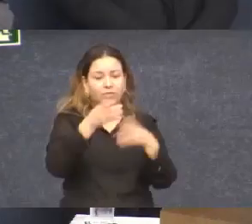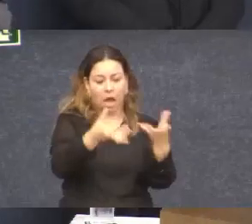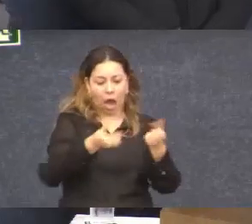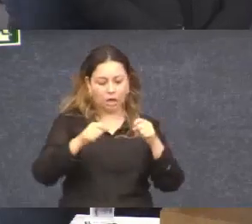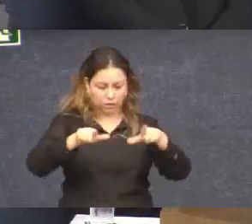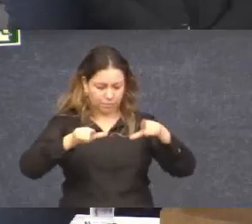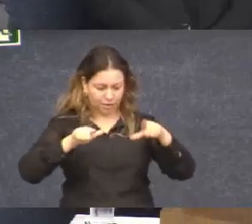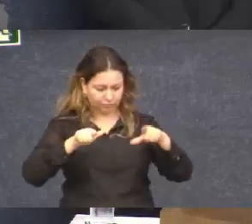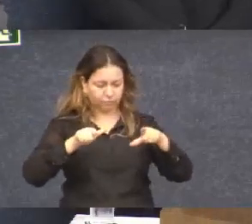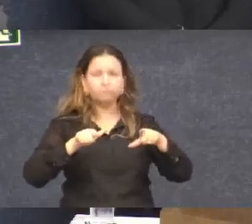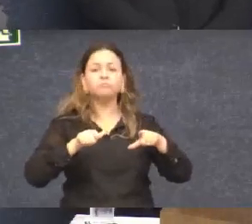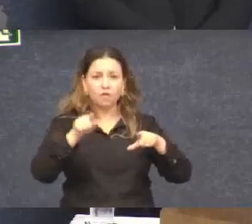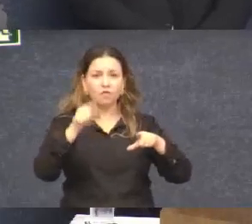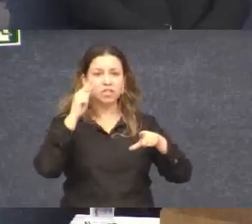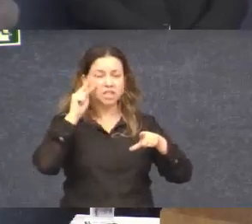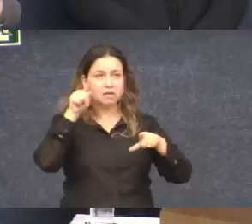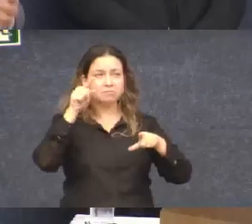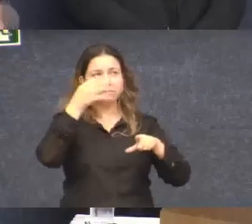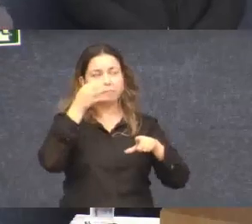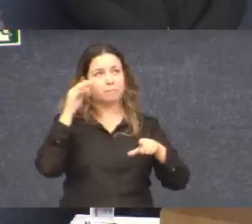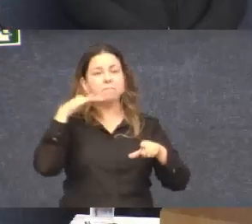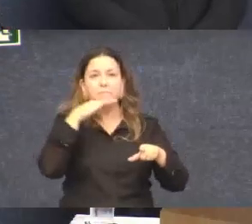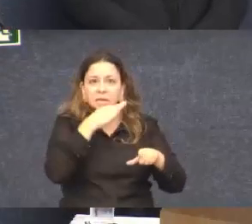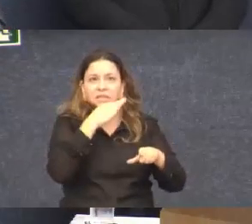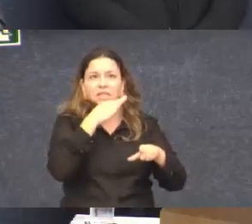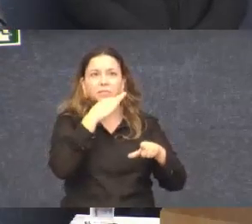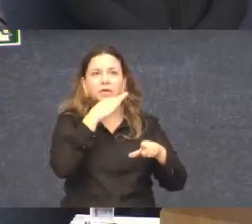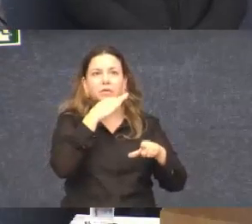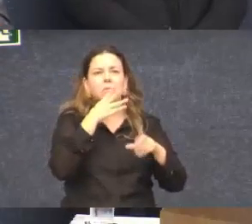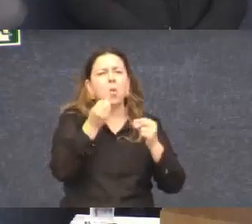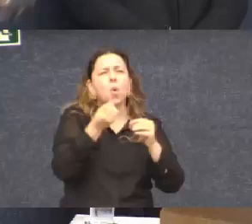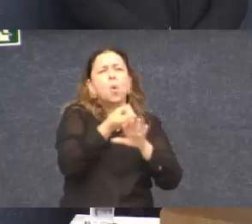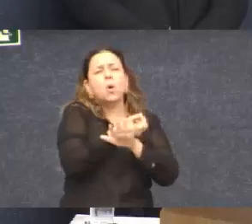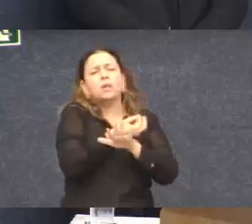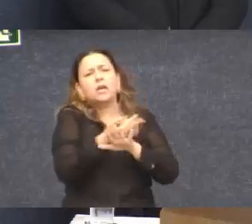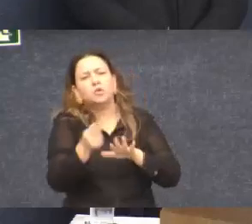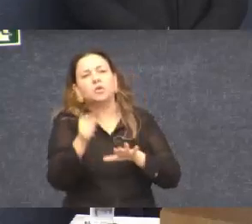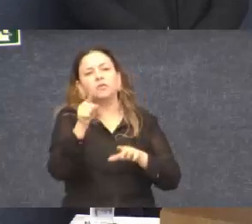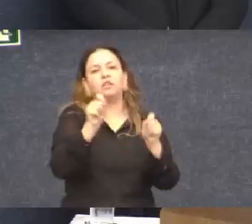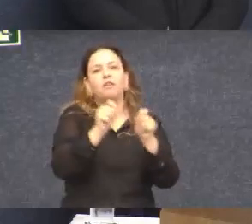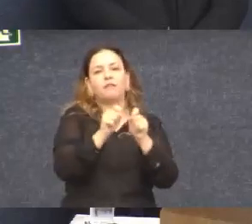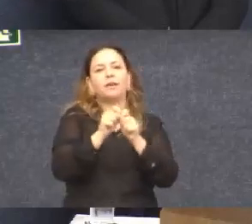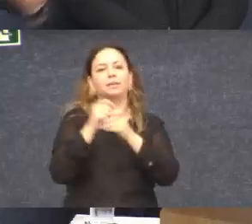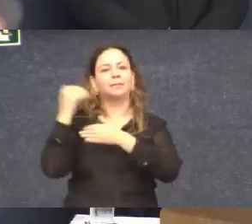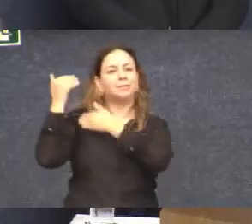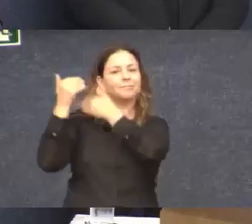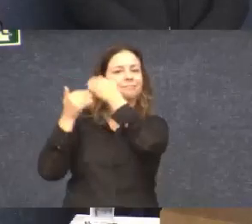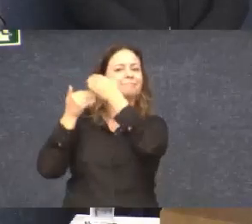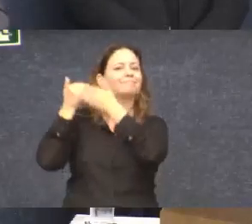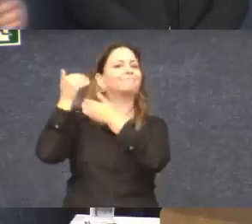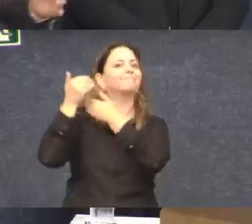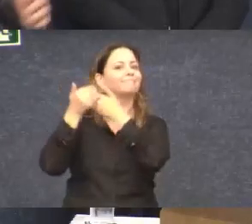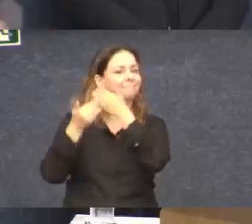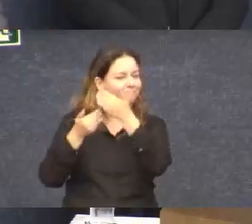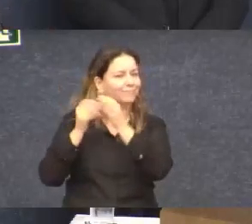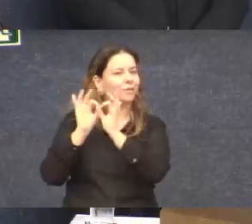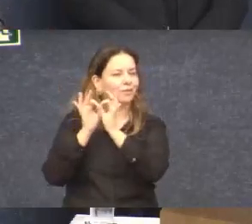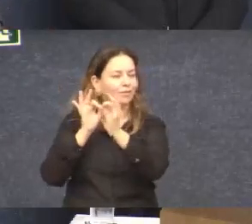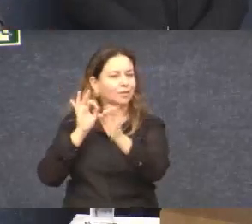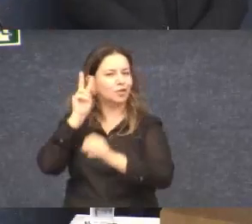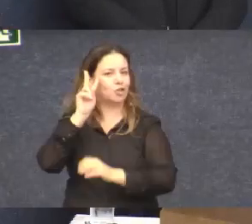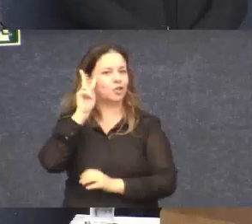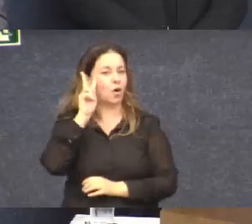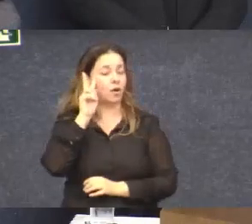ver o tanto de coisa boa que vocês já fizeram na caminhada dessa estrada. A gente não sabe a hora da nossa partida, nós temos que